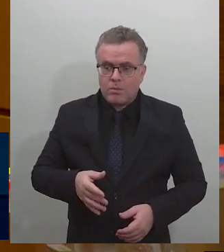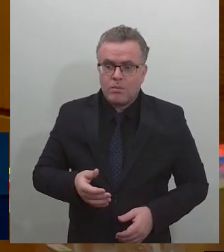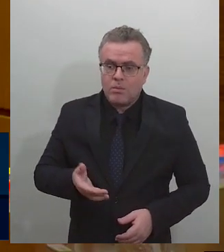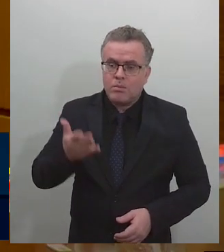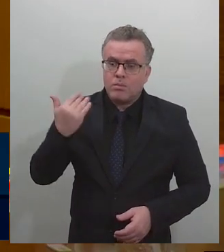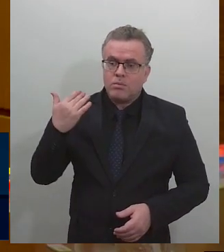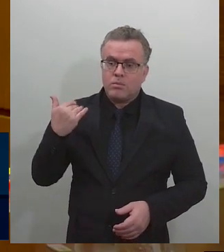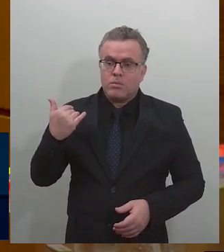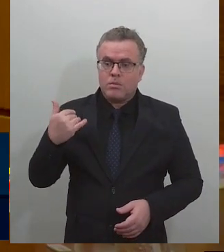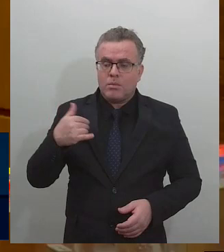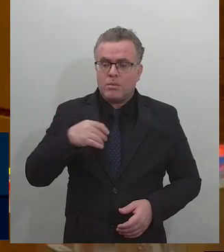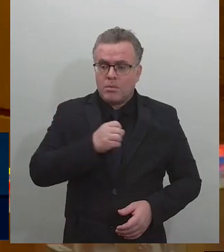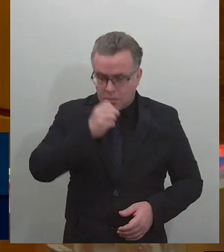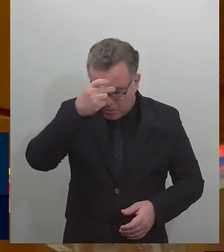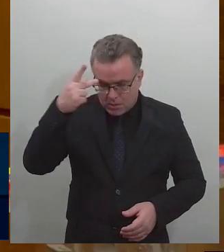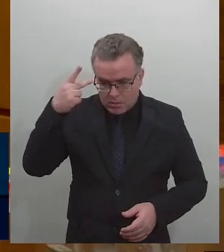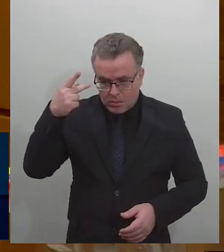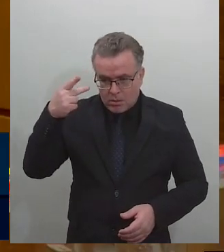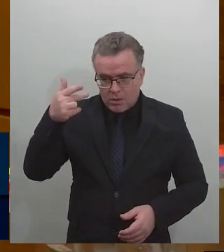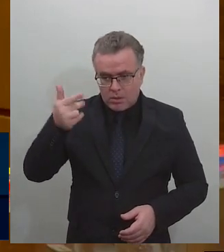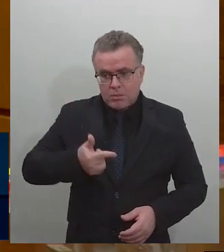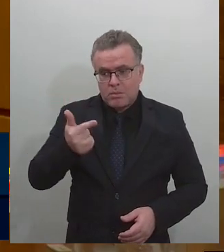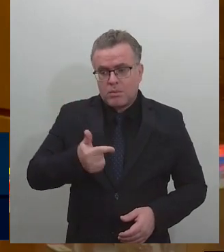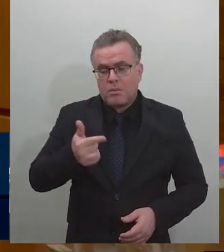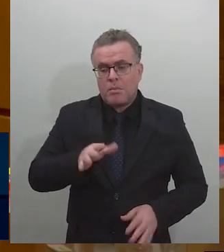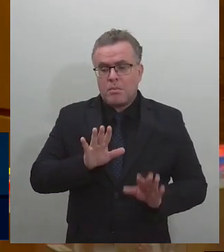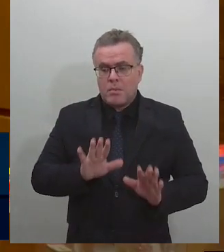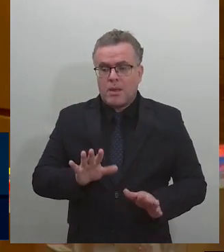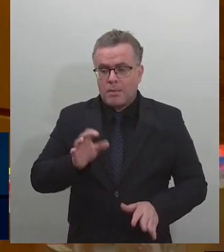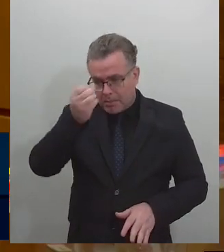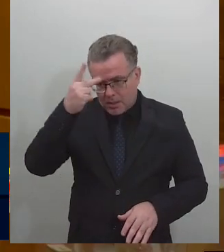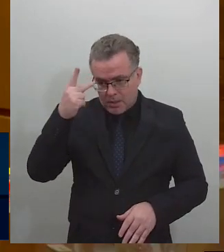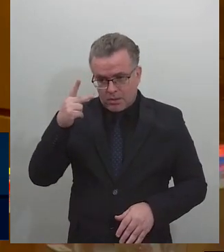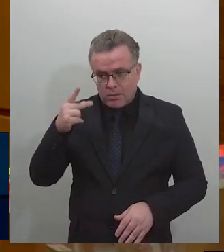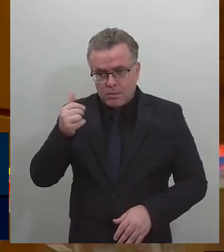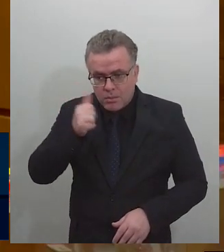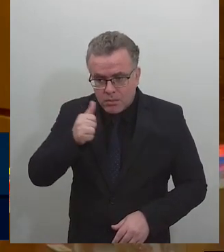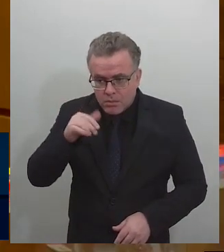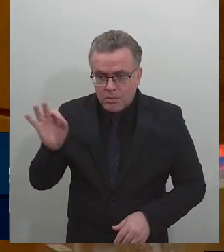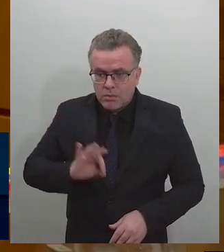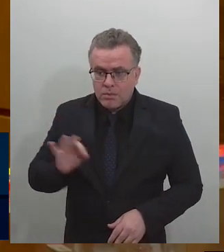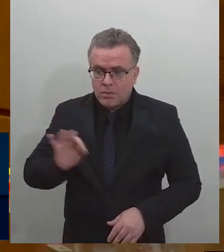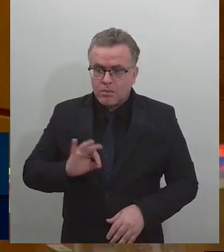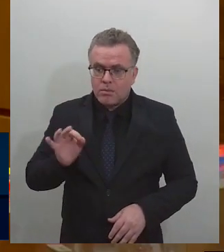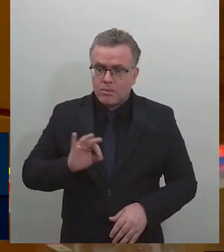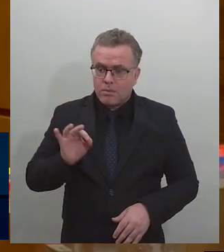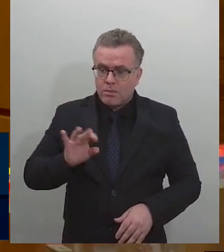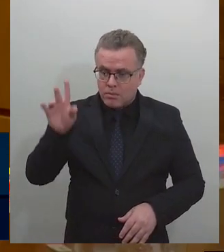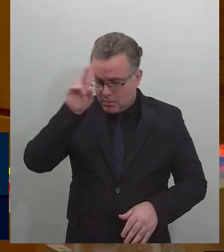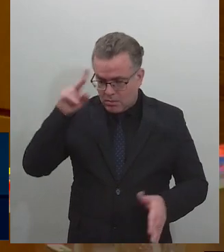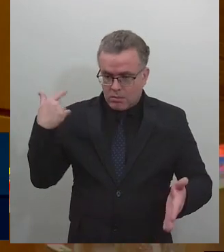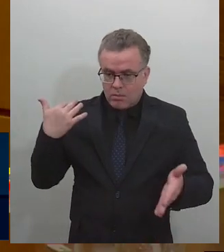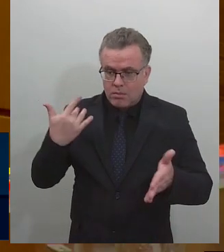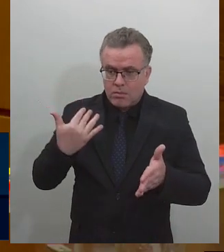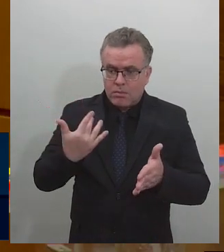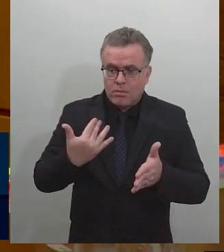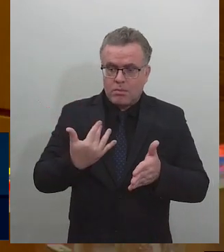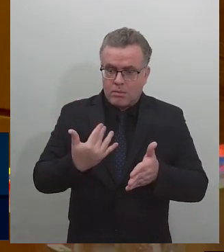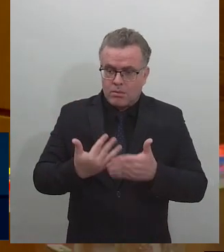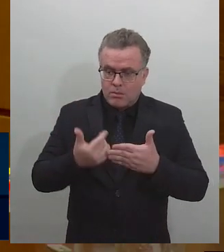algumas, mas prefeita nunca existiu, e seria histórico, né, saber que uma mulher possa,